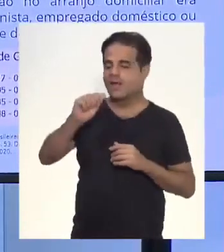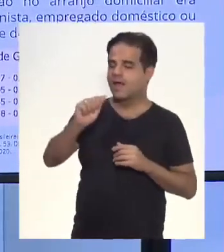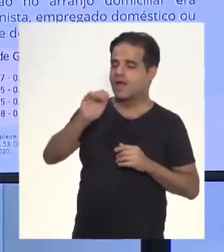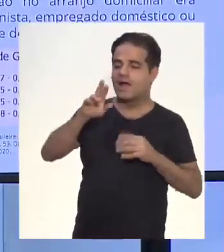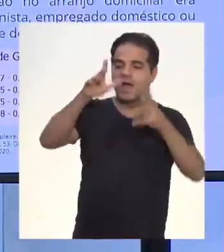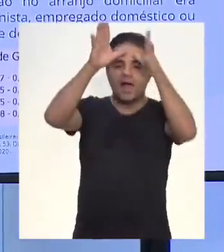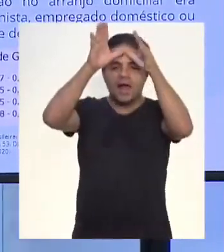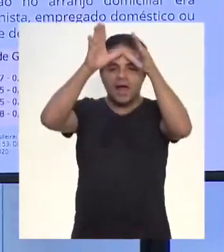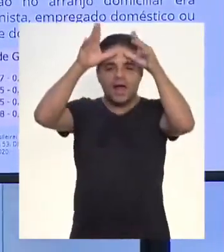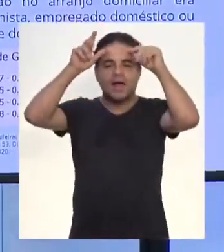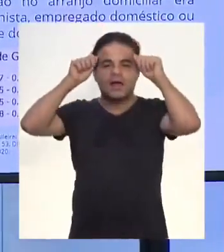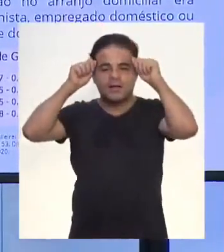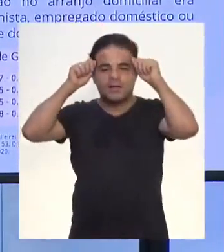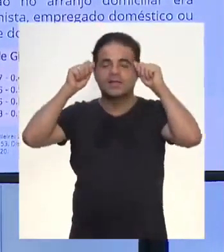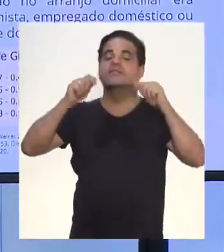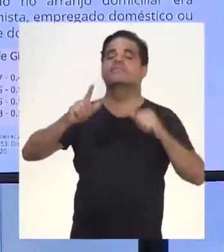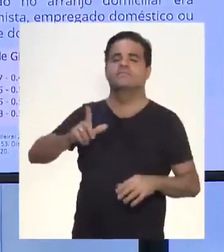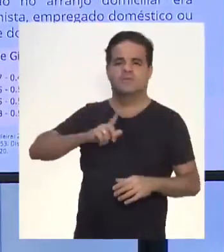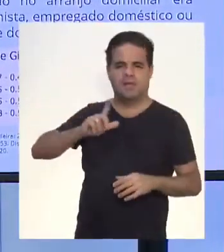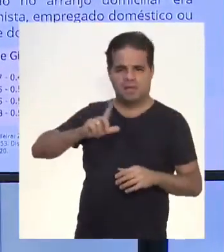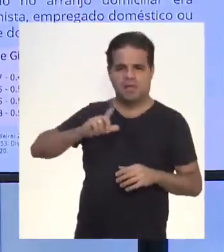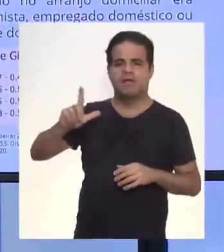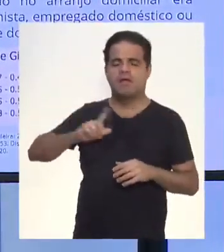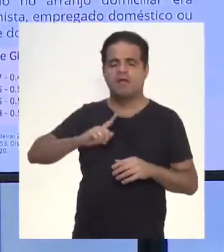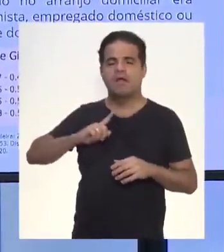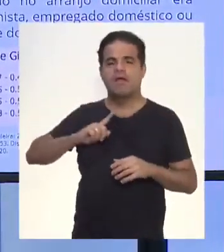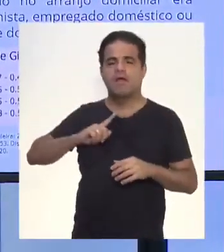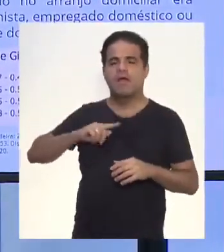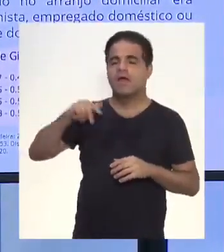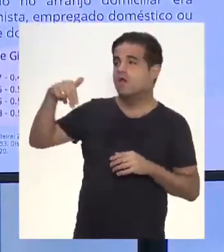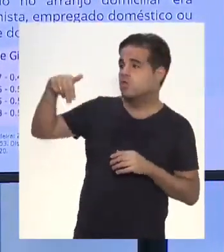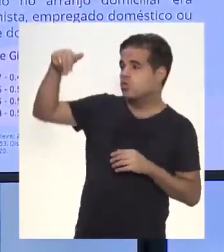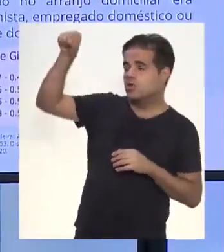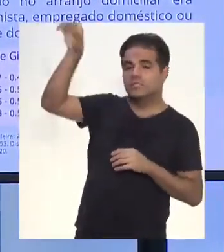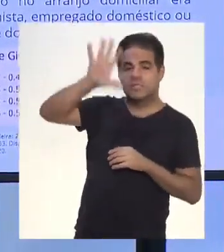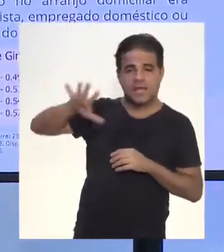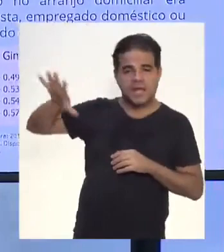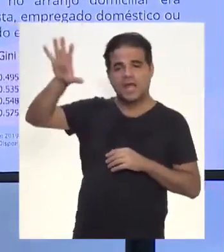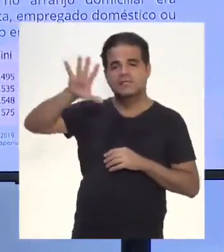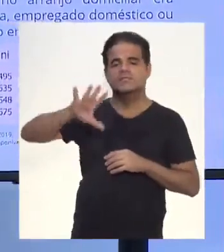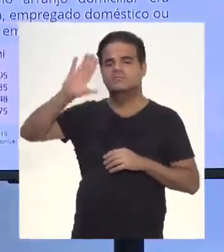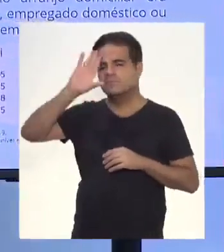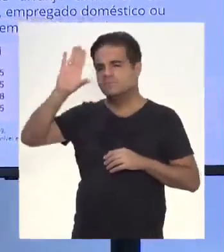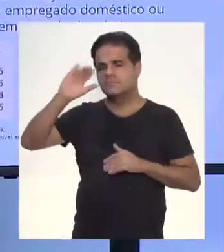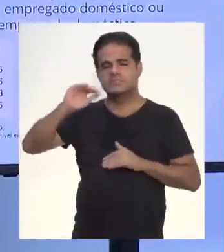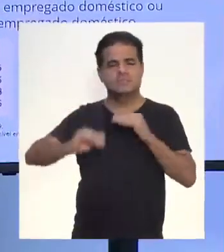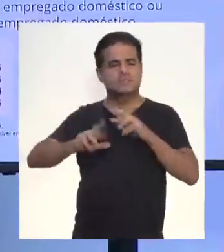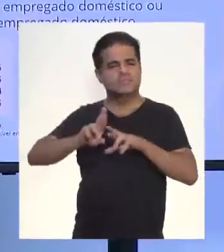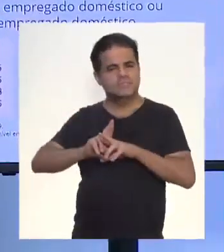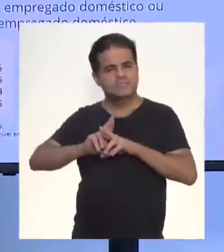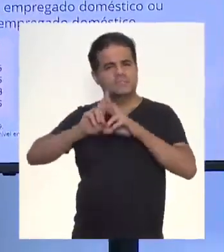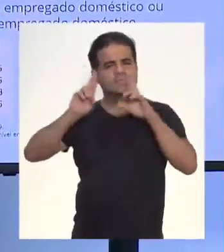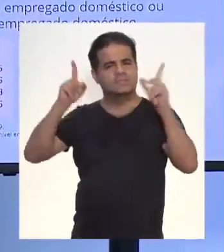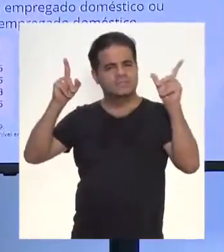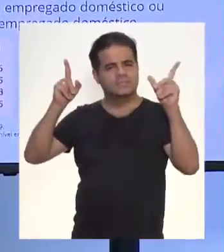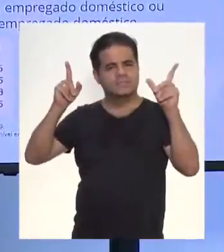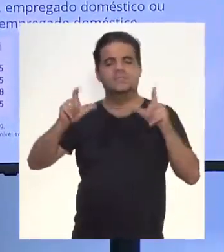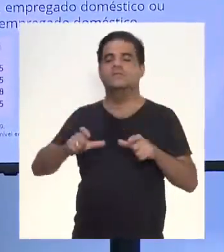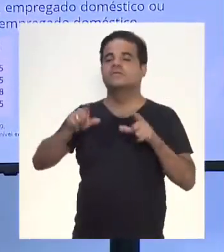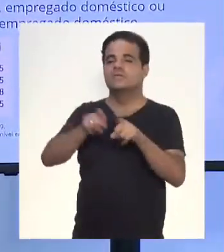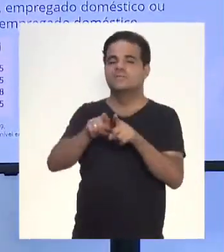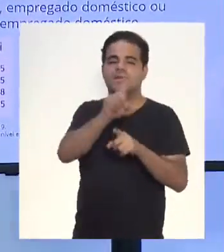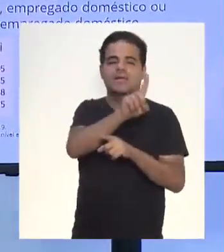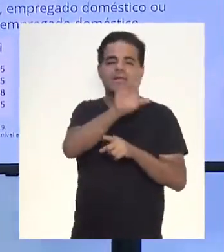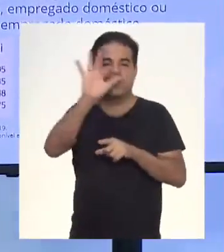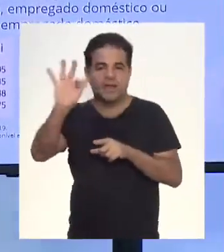existe. Então, a gente vê que aqui mais para o Nordeste, a gente vai ver principalmente essa discrepância. Inclusive, o